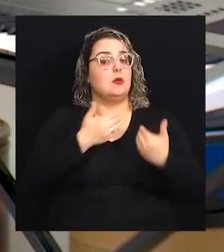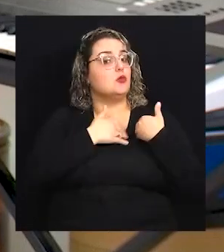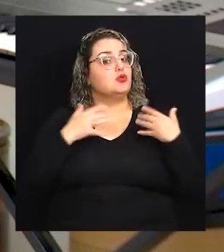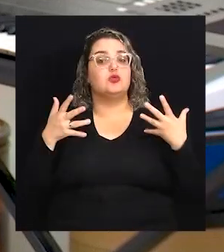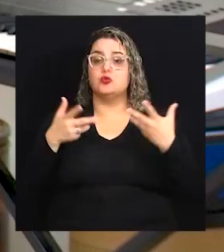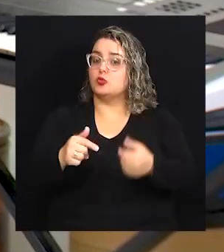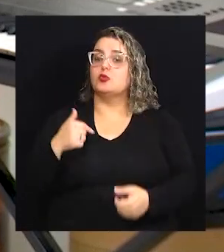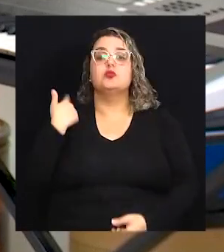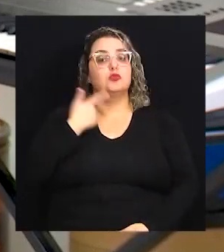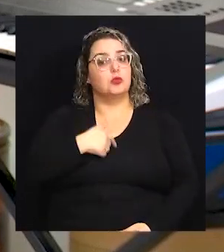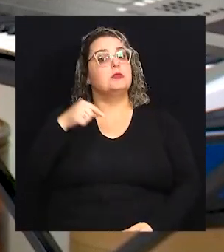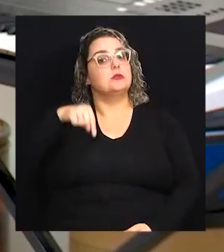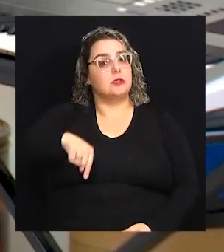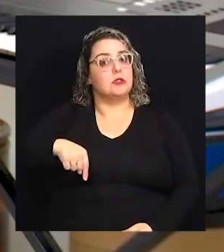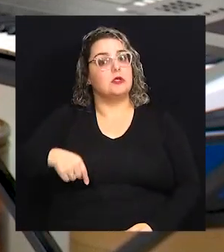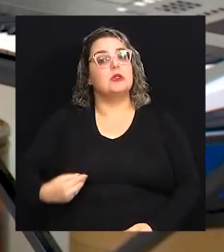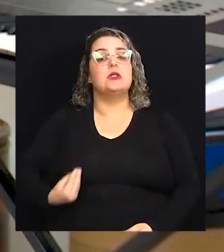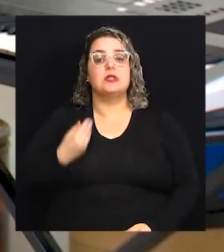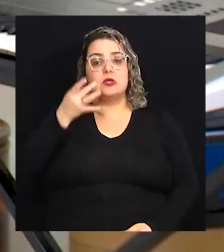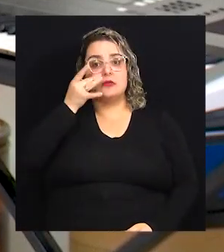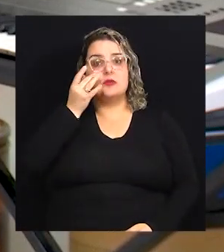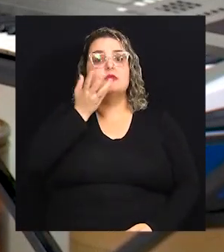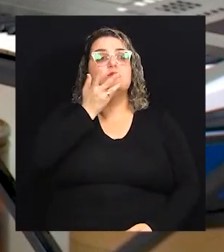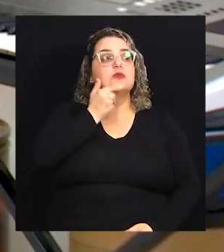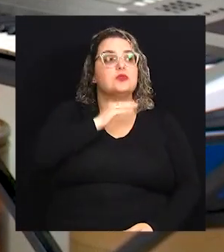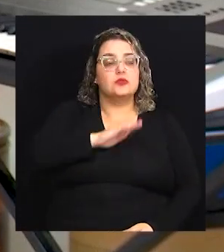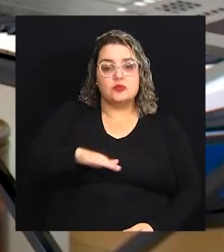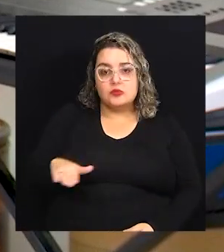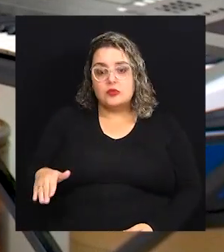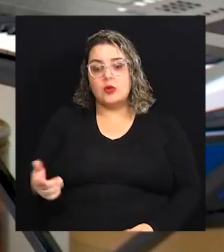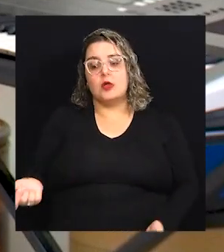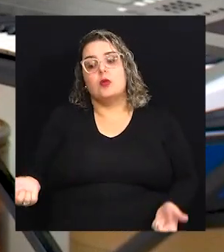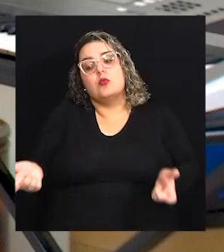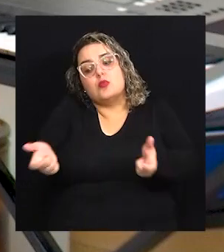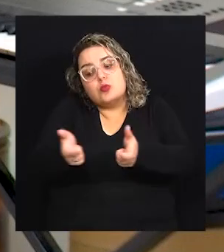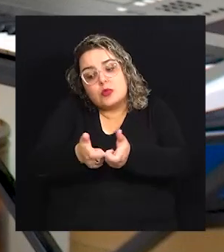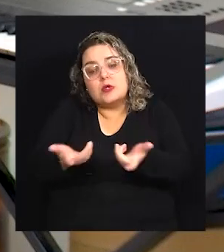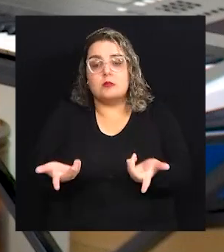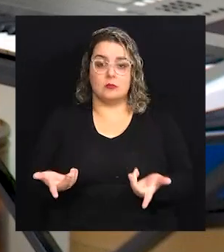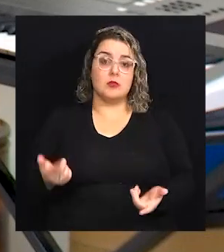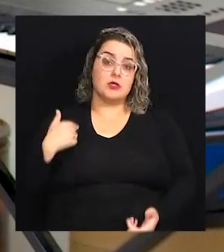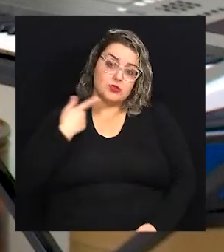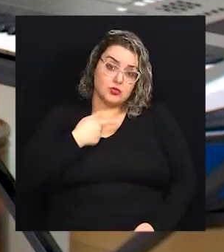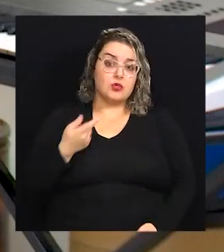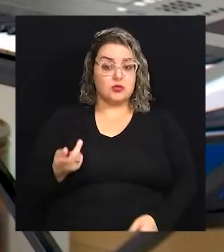pessoa, é responsabilidade de todos nós. Então a gente está aqui, né? Somos pequenos,